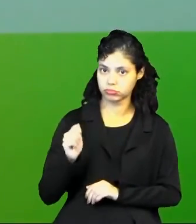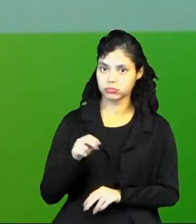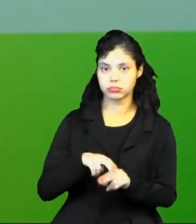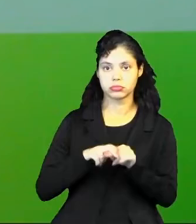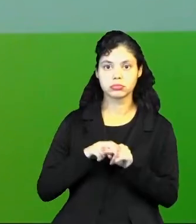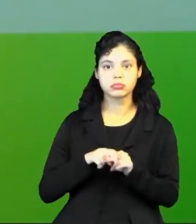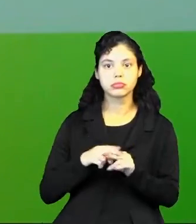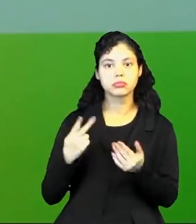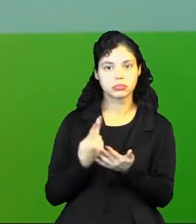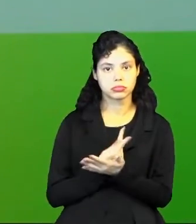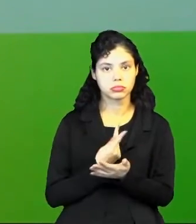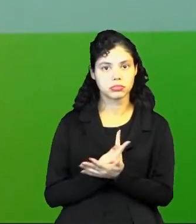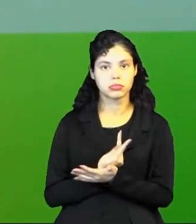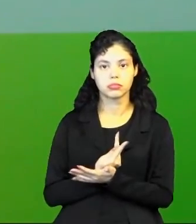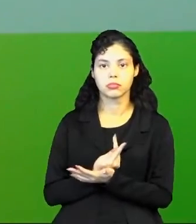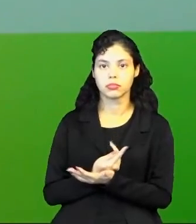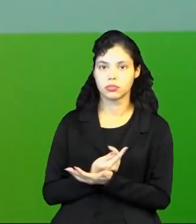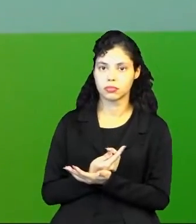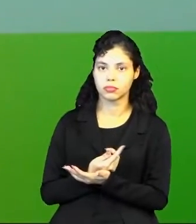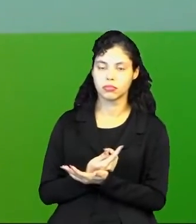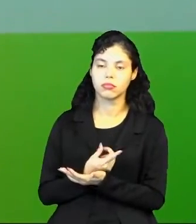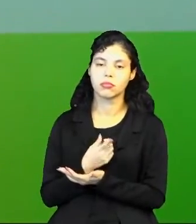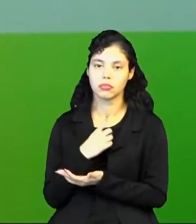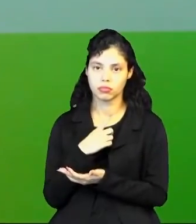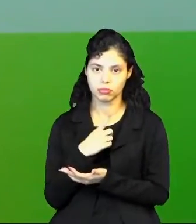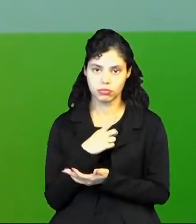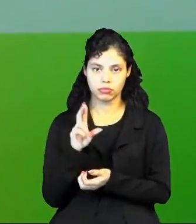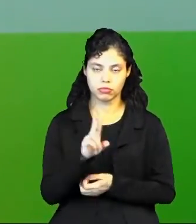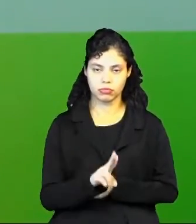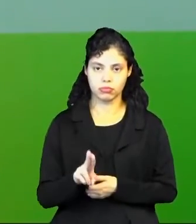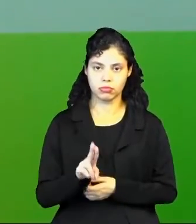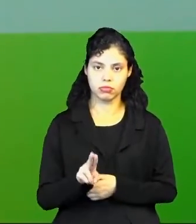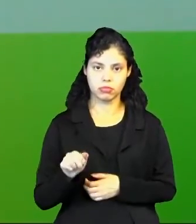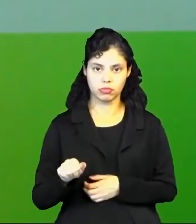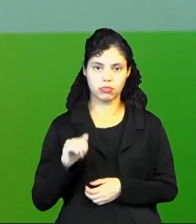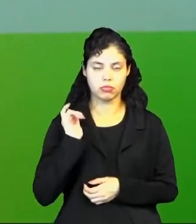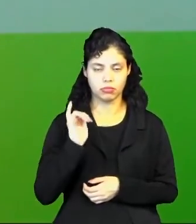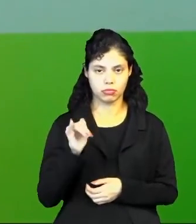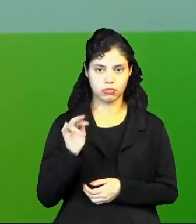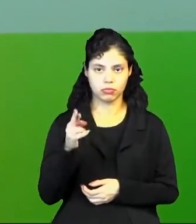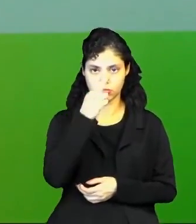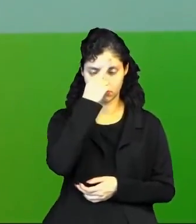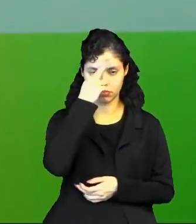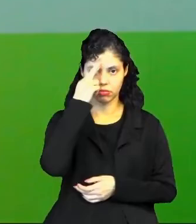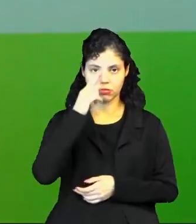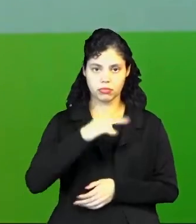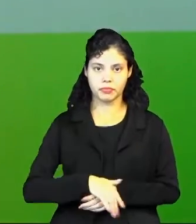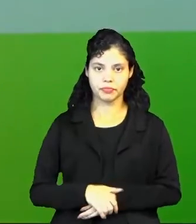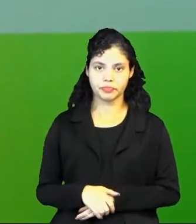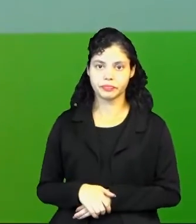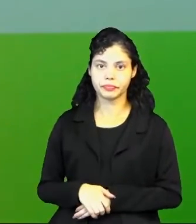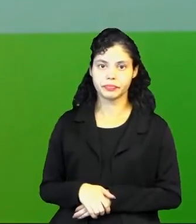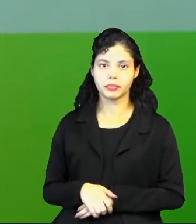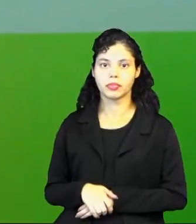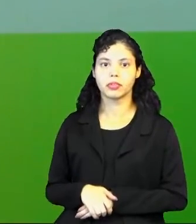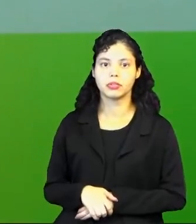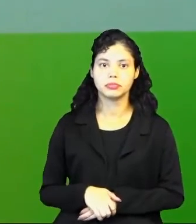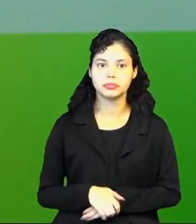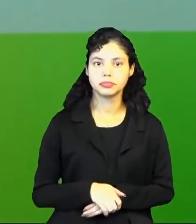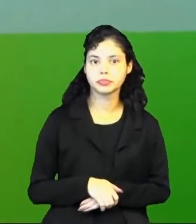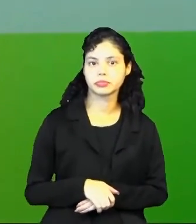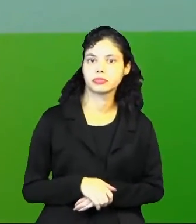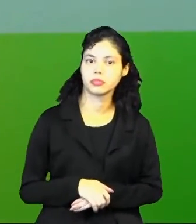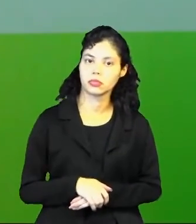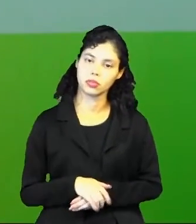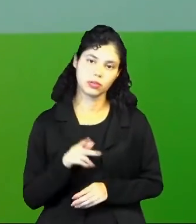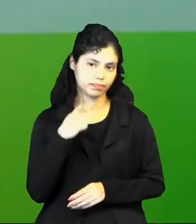essa alternativa está errada. Esse não tem, ele tem utilidade sim, está narrando a história, né? Ele é um personagem. Não diz que é